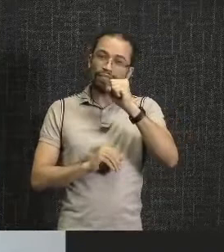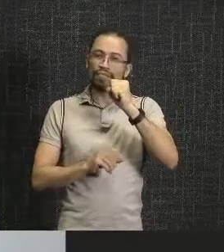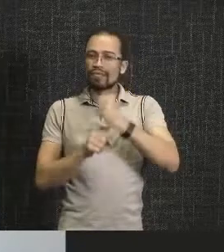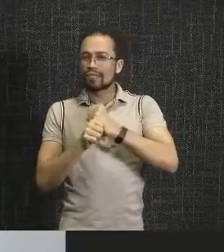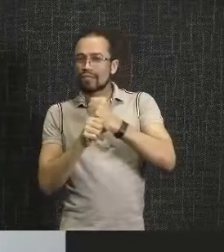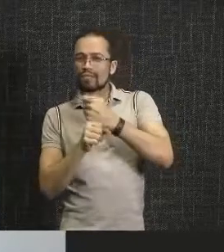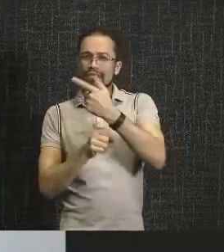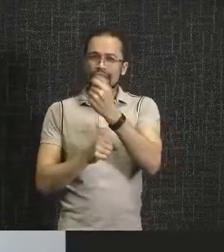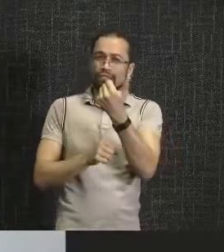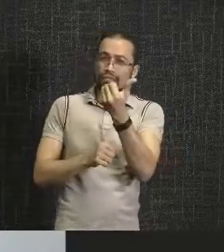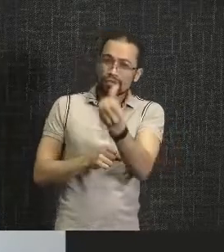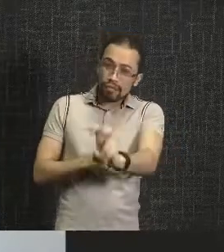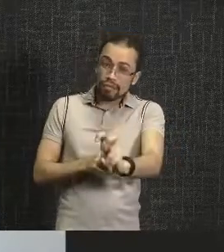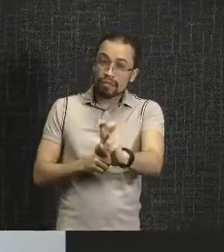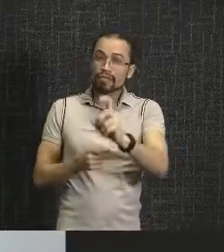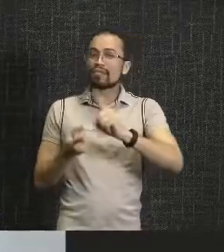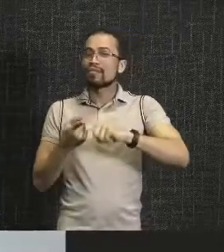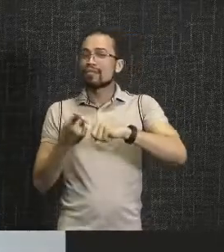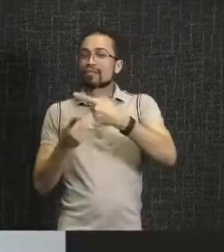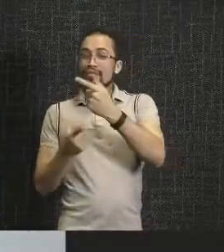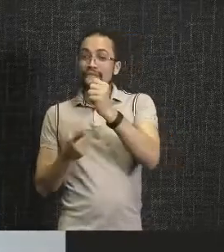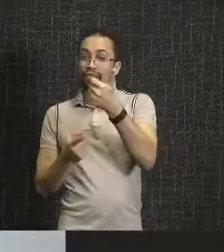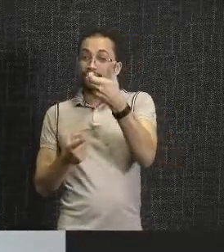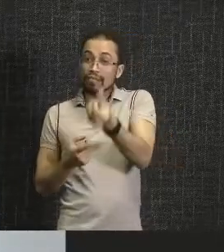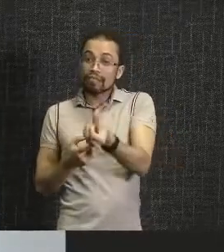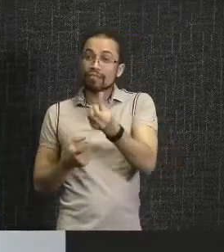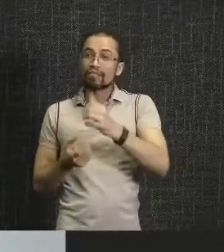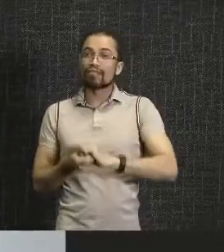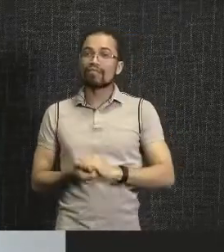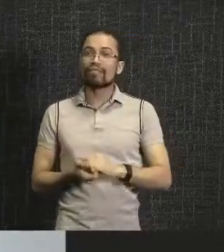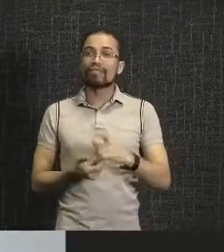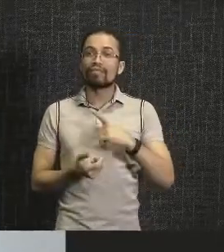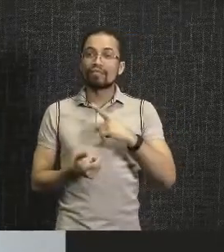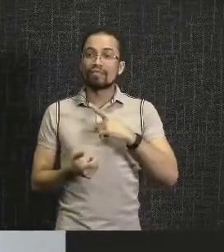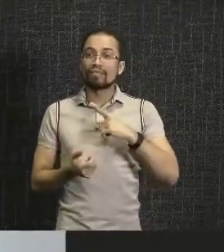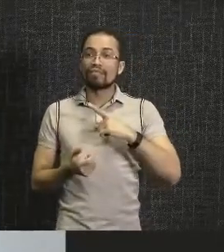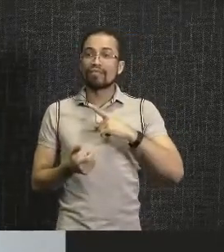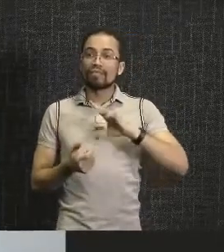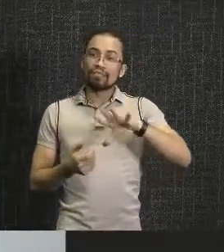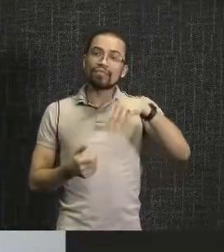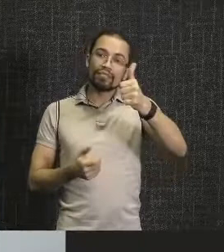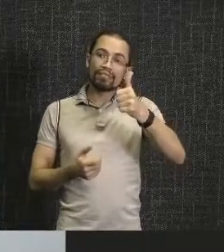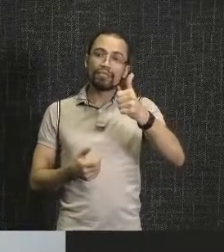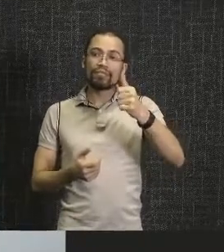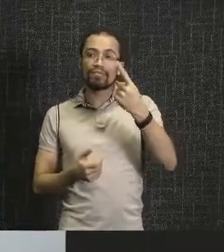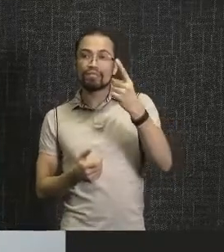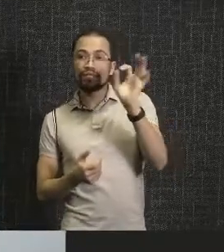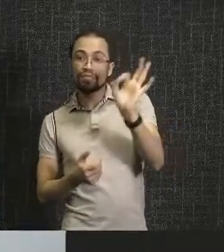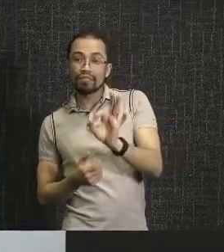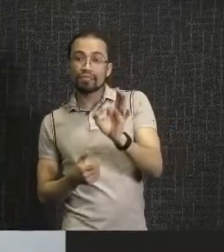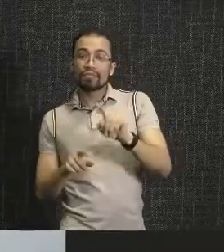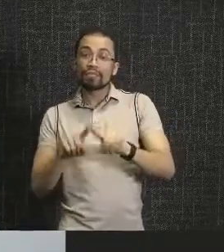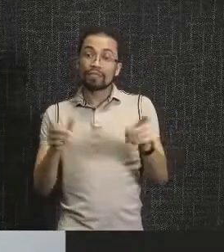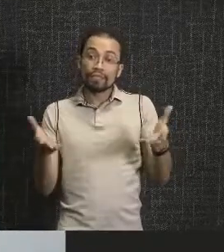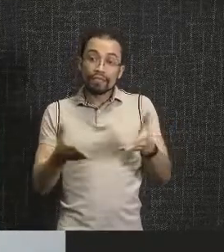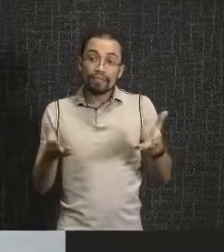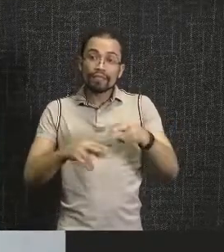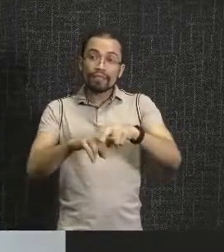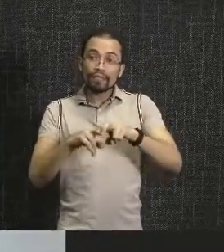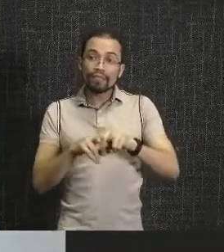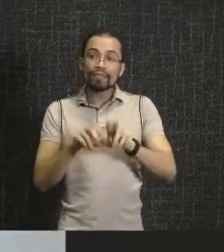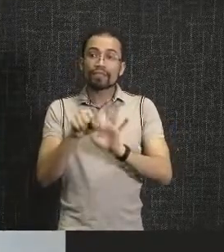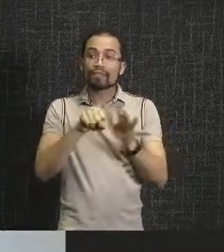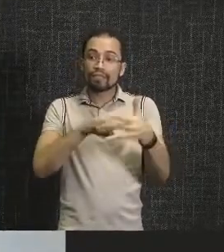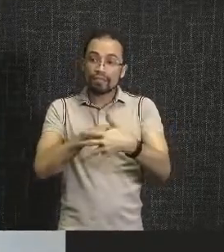2015, 2016, teve uma recuperação que nunca passou muito de 1%, E agora, por conta do Covid-19,